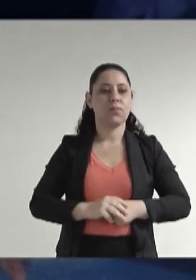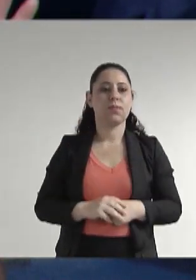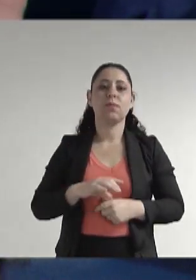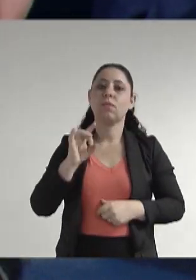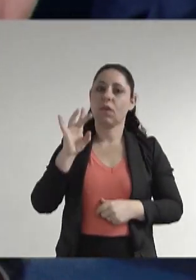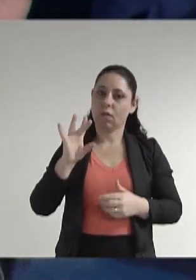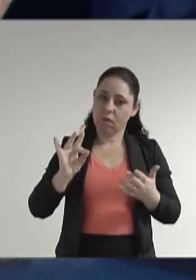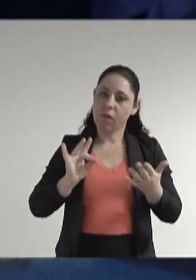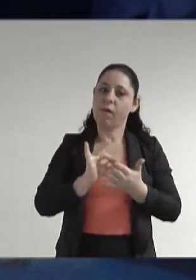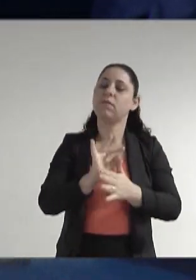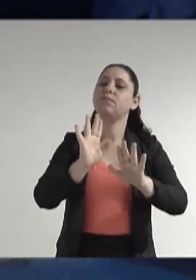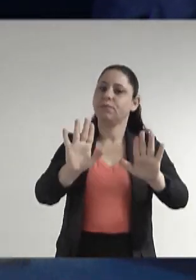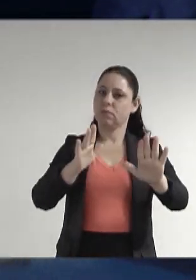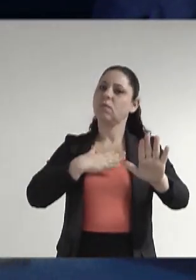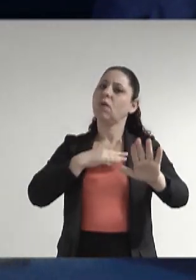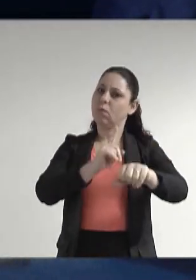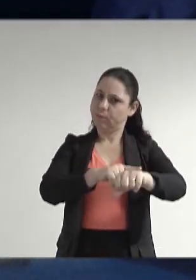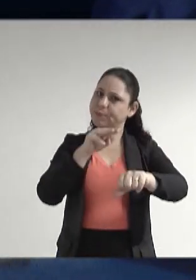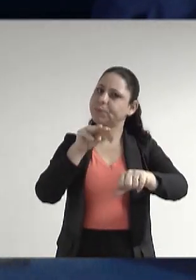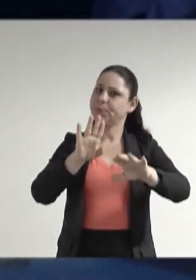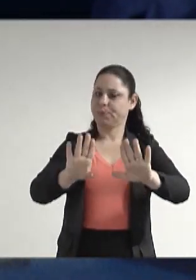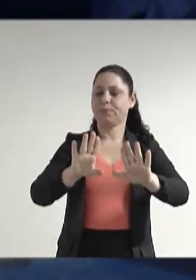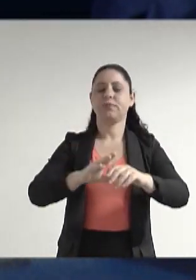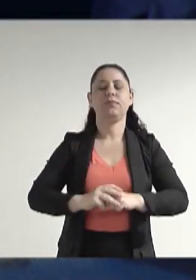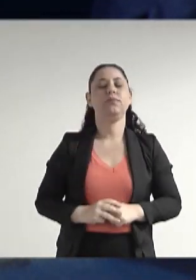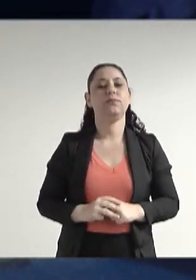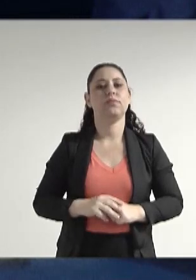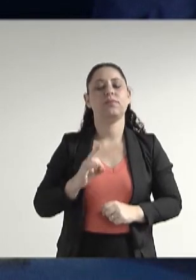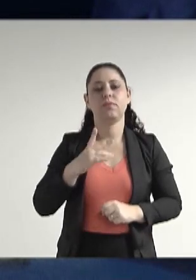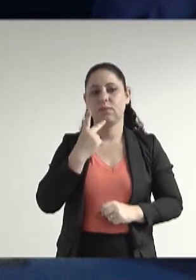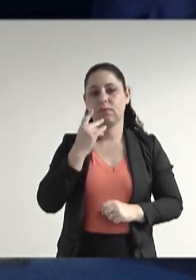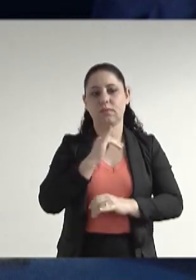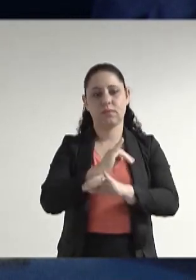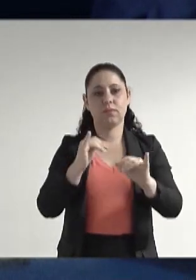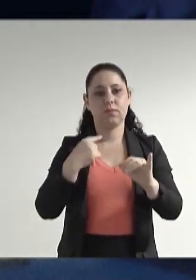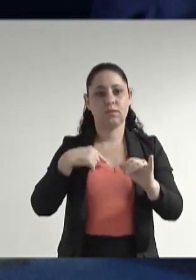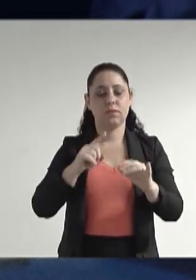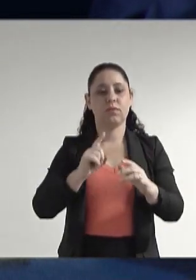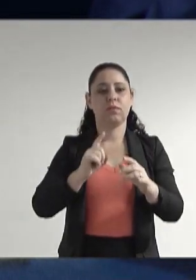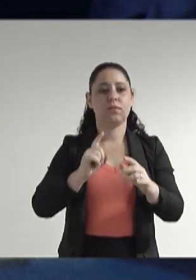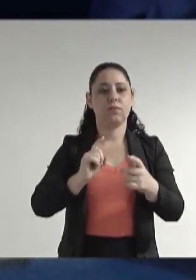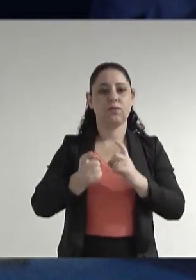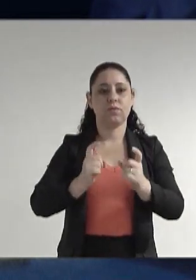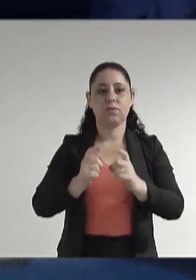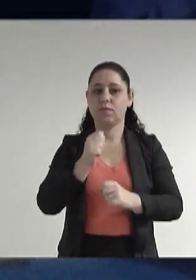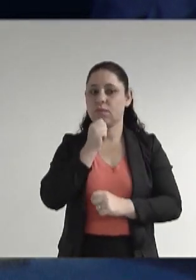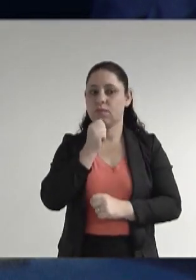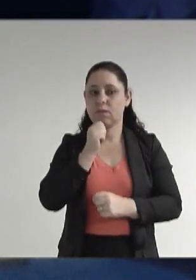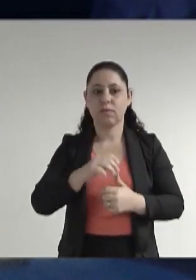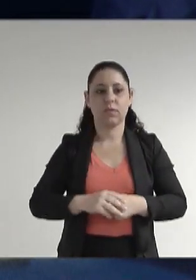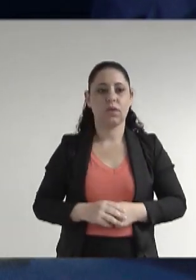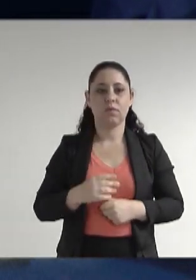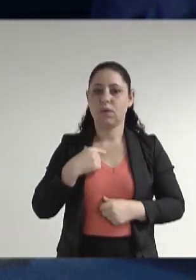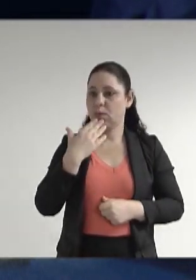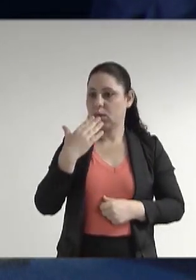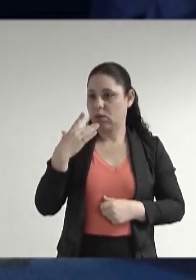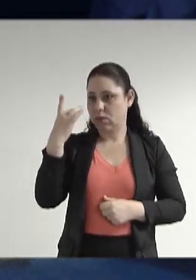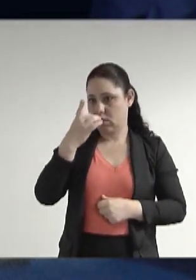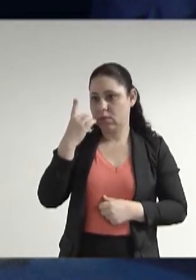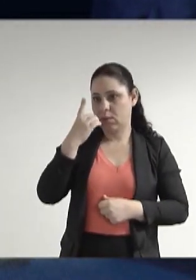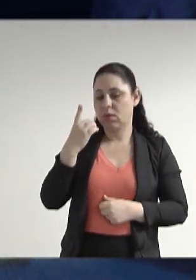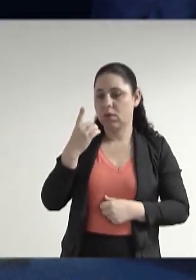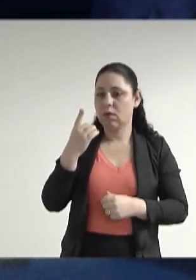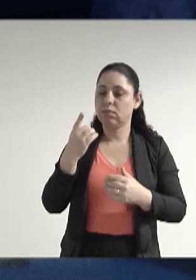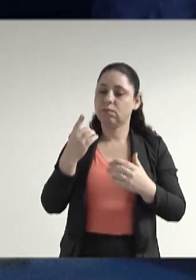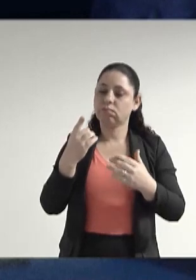só para registrar, só um minutinho, deputado, só para registrar. Nós estamos no pequeno expediente. Eu vou pedir aos deputados